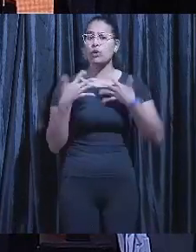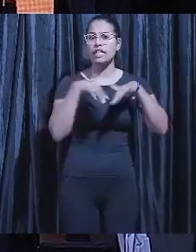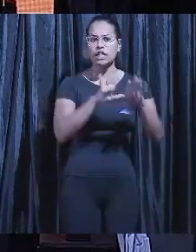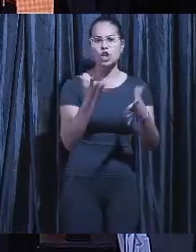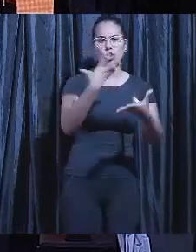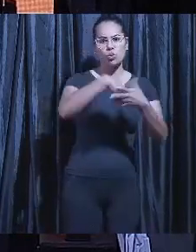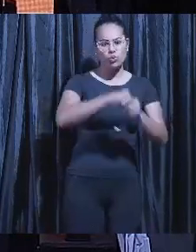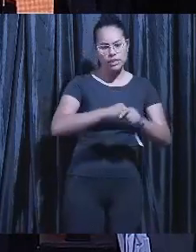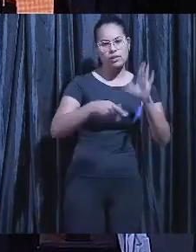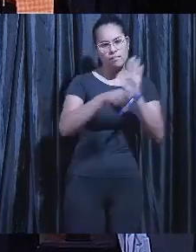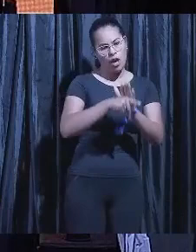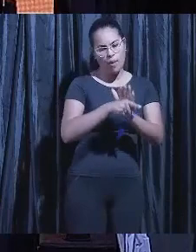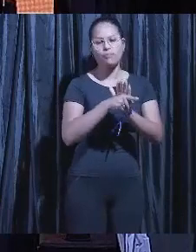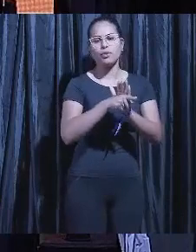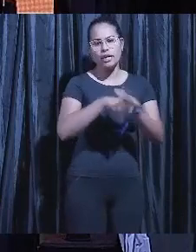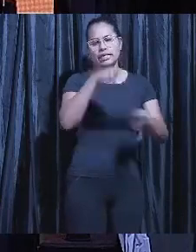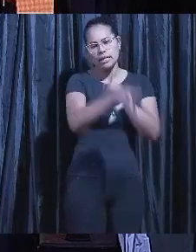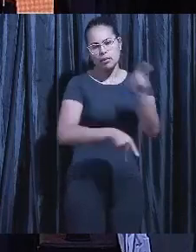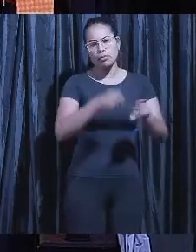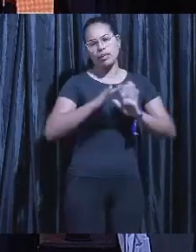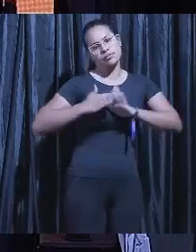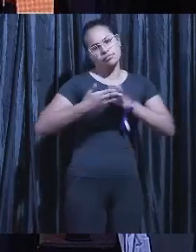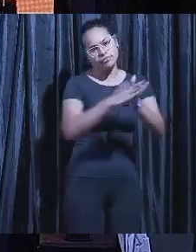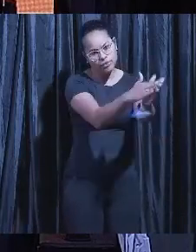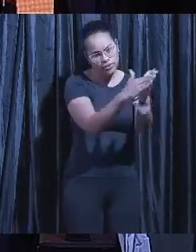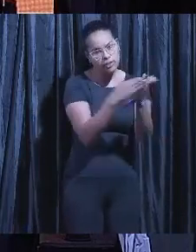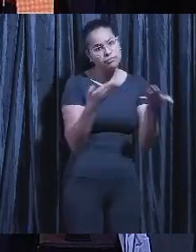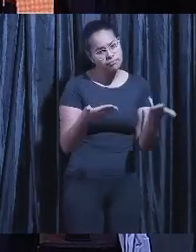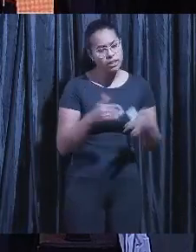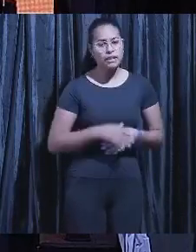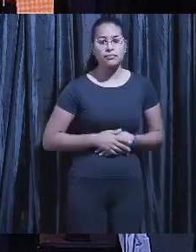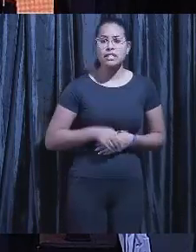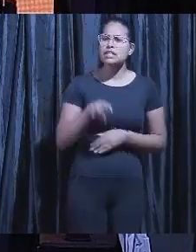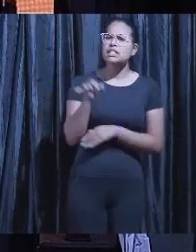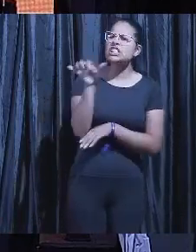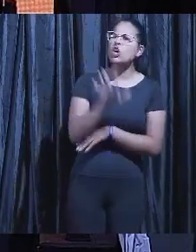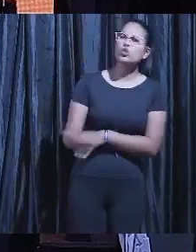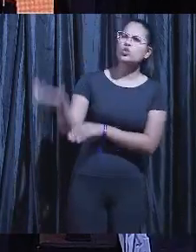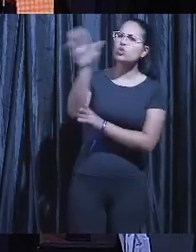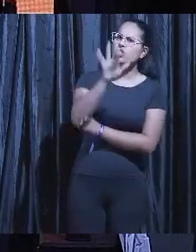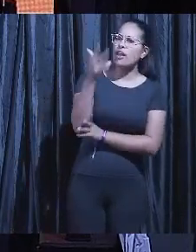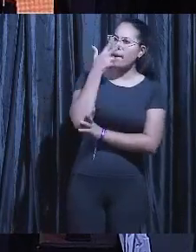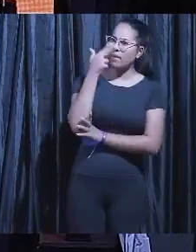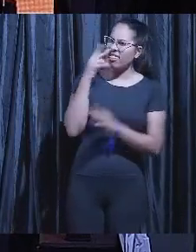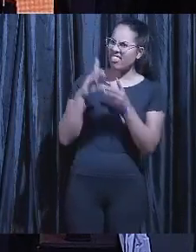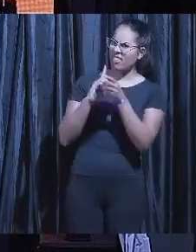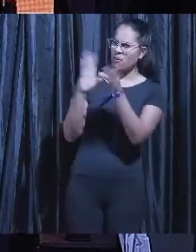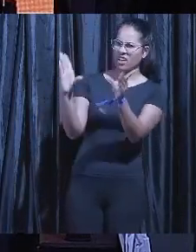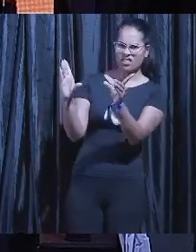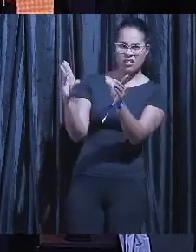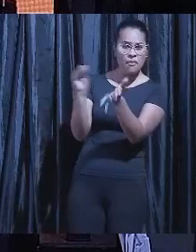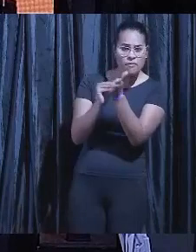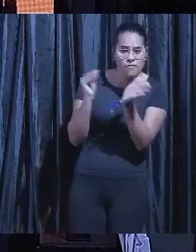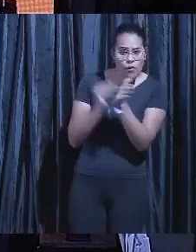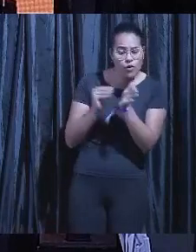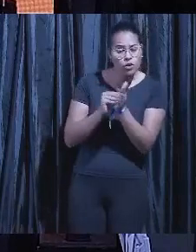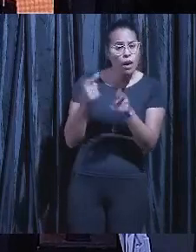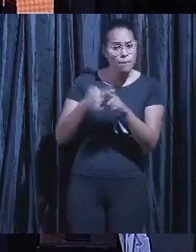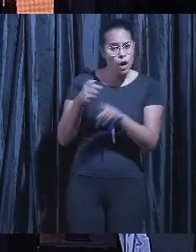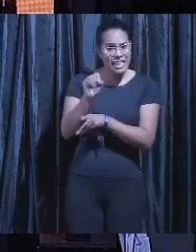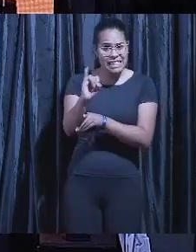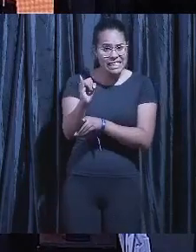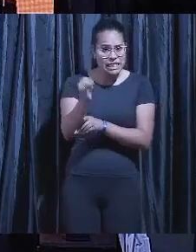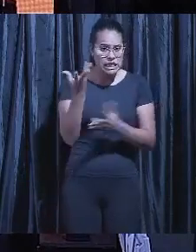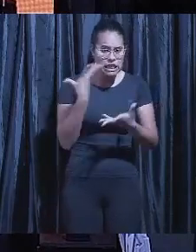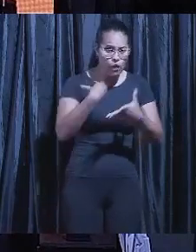realidade dos territórios favelados e periféricos. Então, eles são, de forma geral, muito pouco democráticos. Porque, se você não inclui isso, você